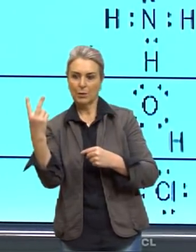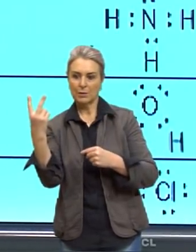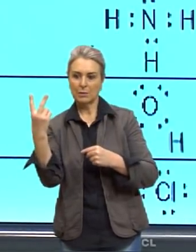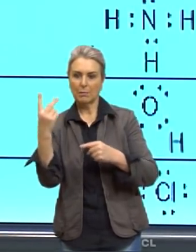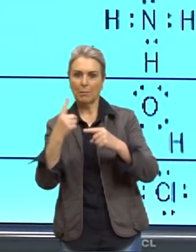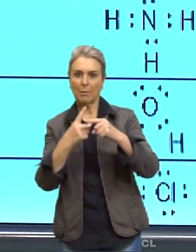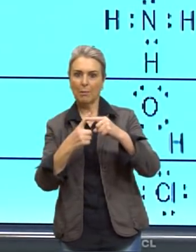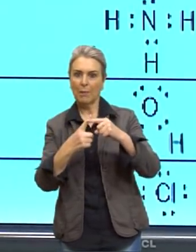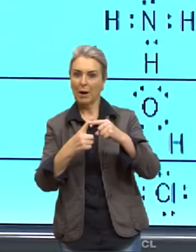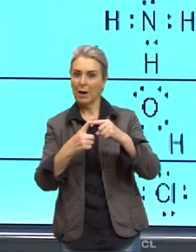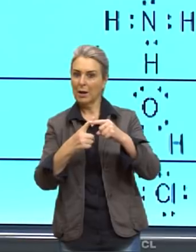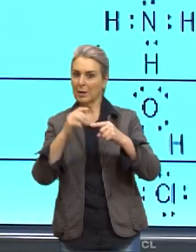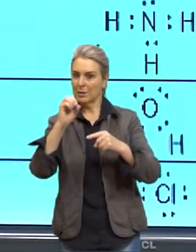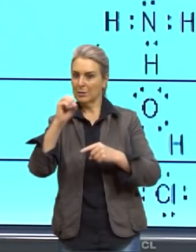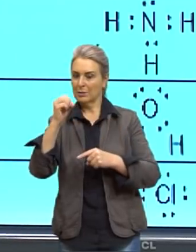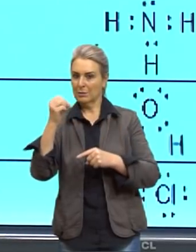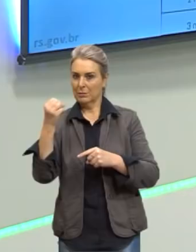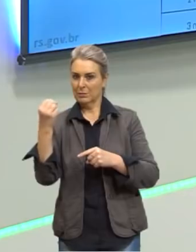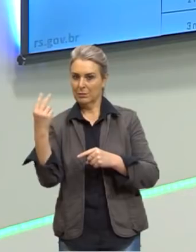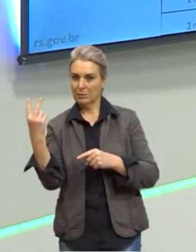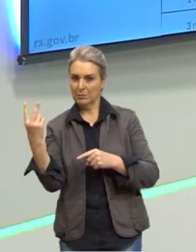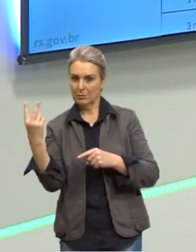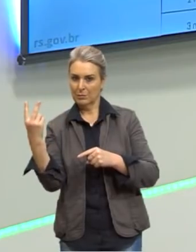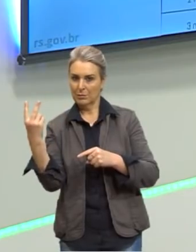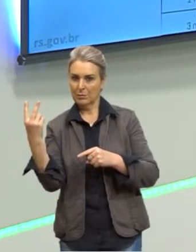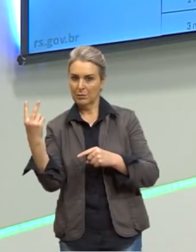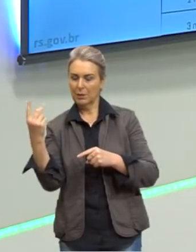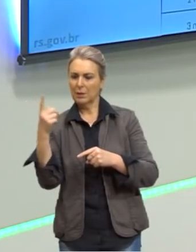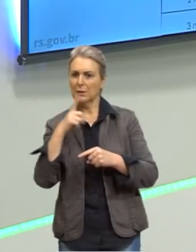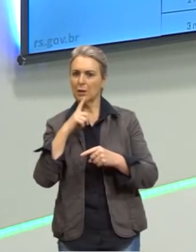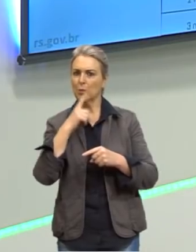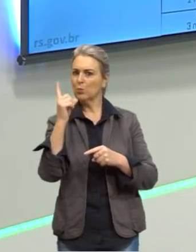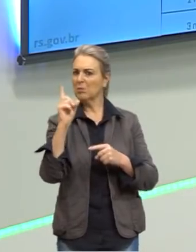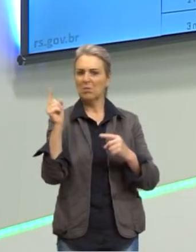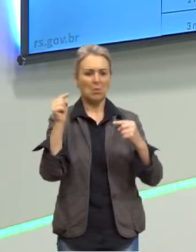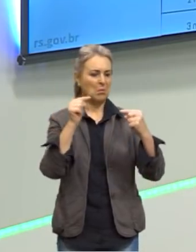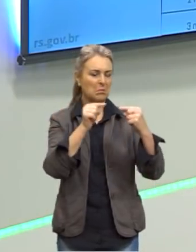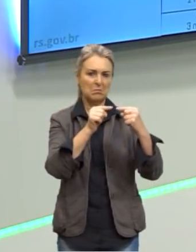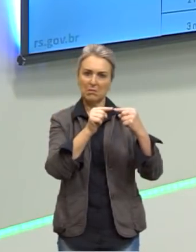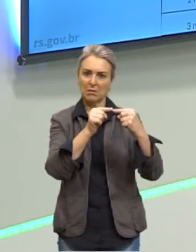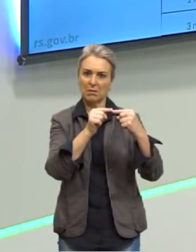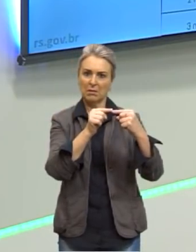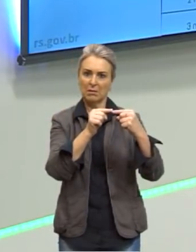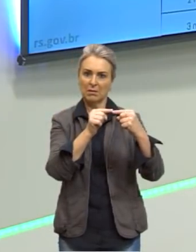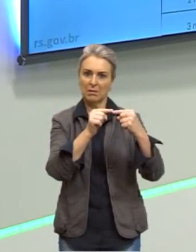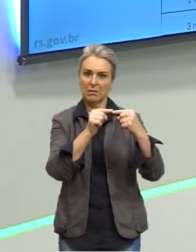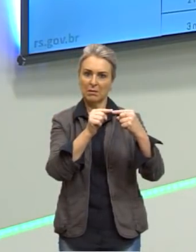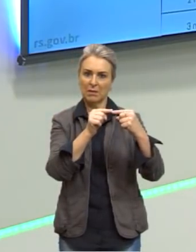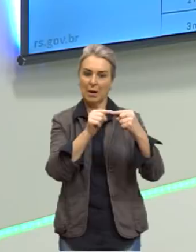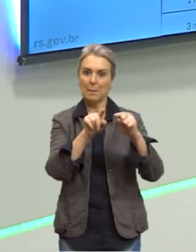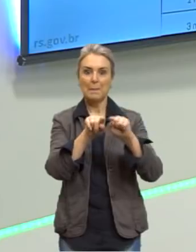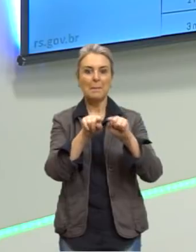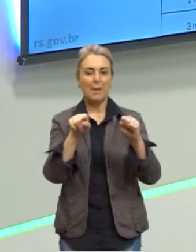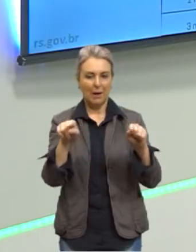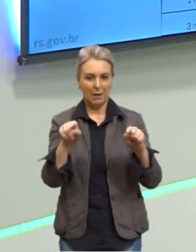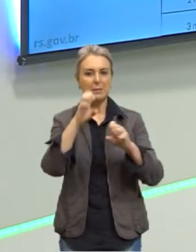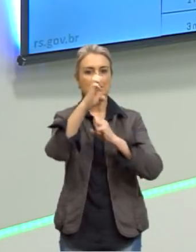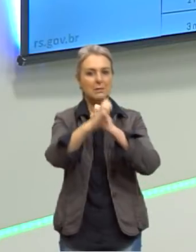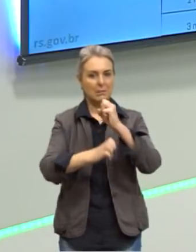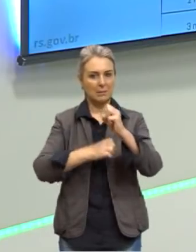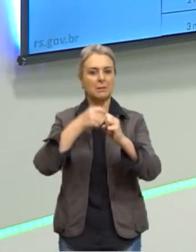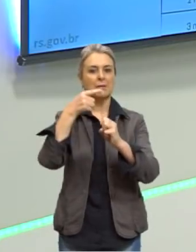oxigênio e tem um pague não-ligante o pague não-ligante apesar de não estar fazendo uma ligação é um par de elétrons